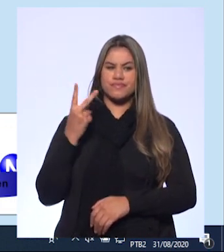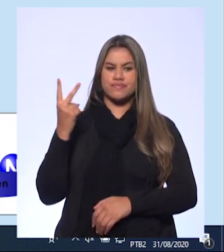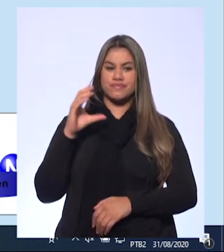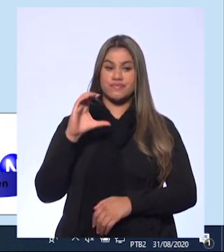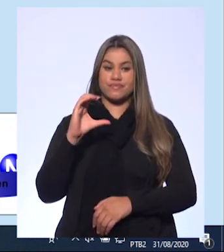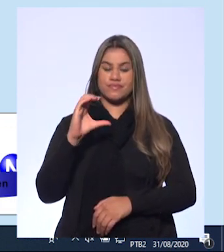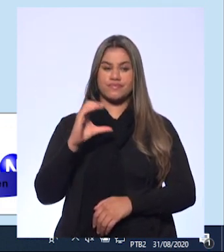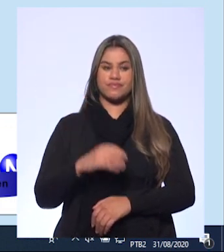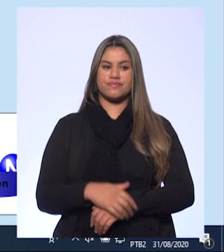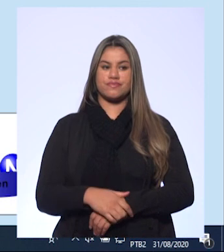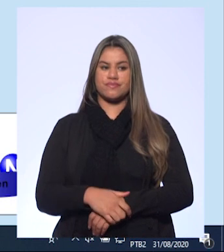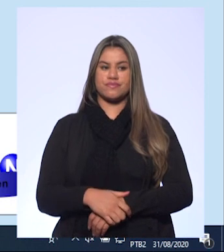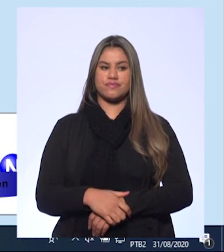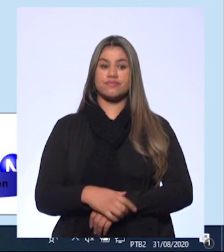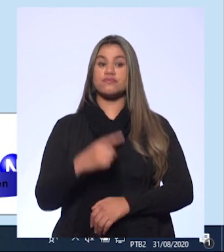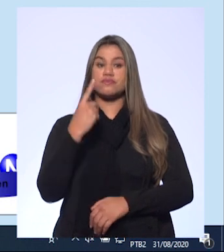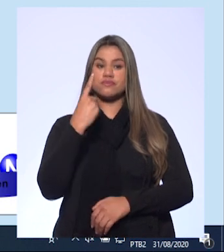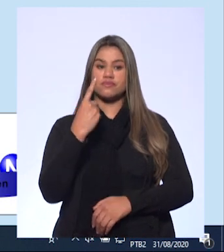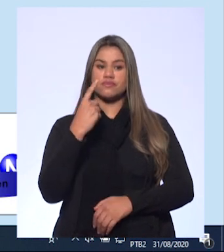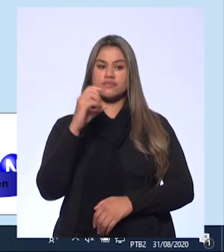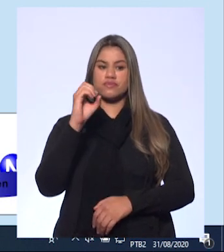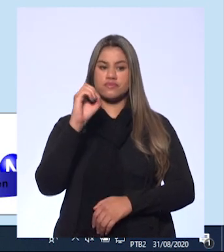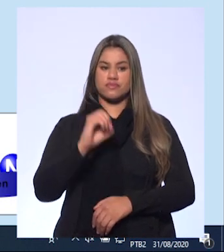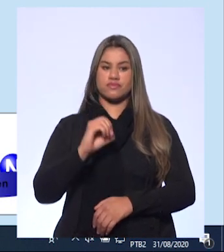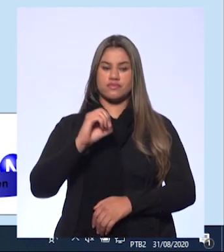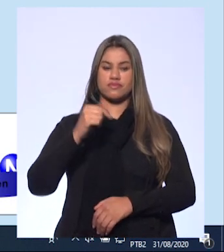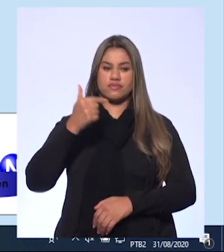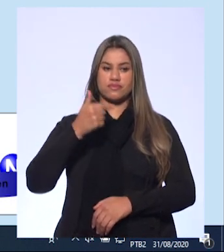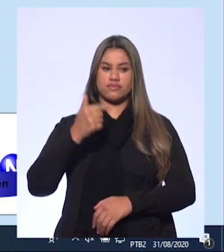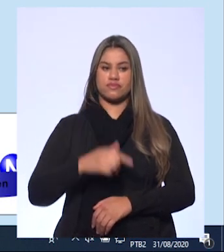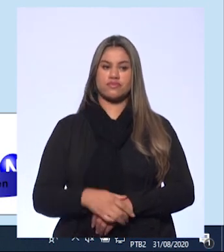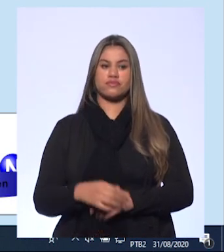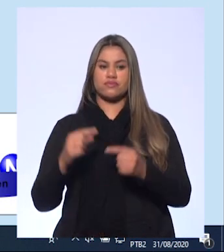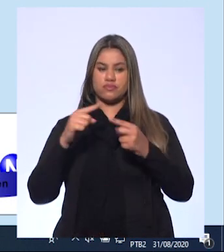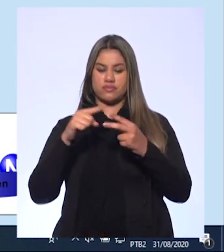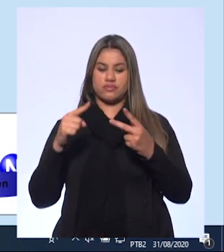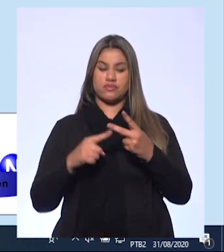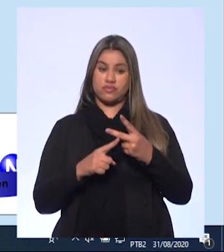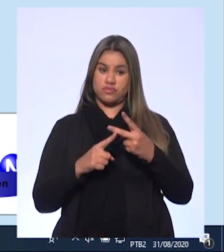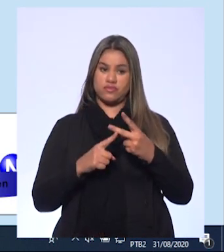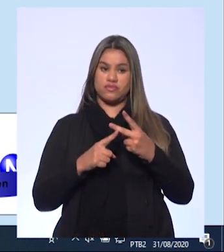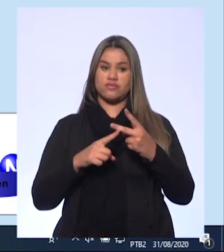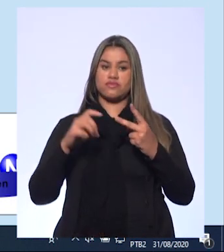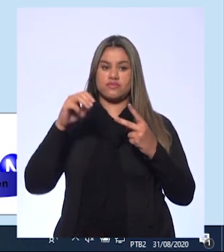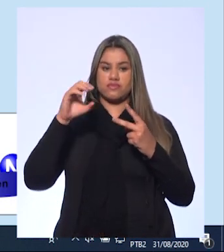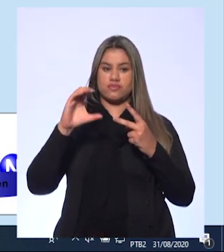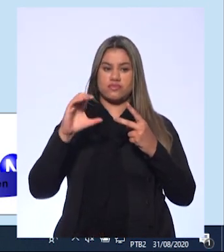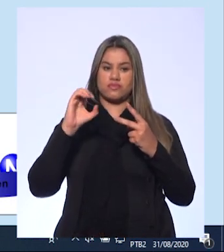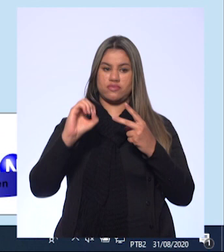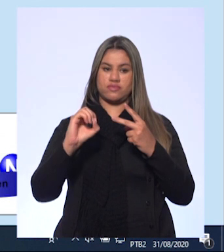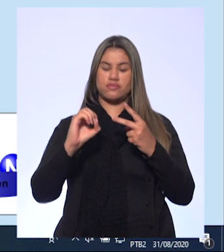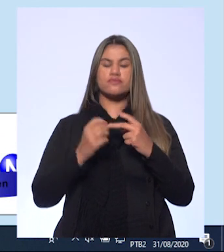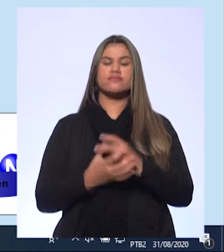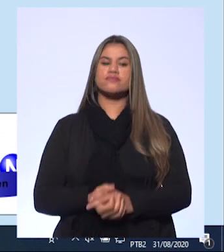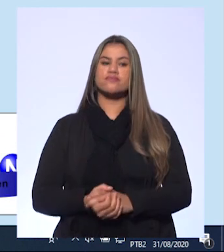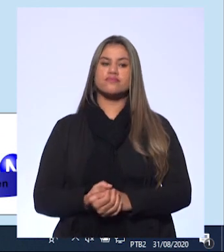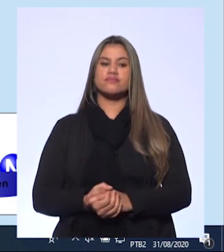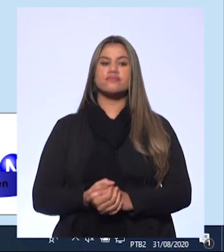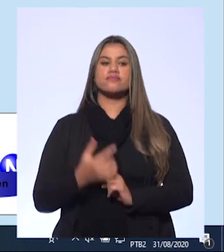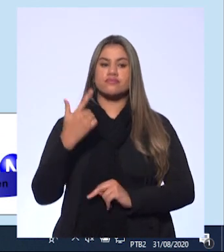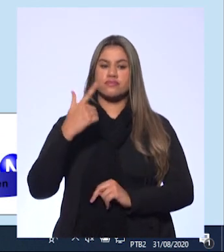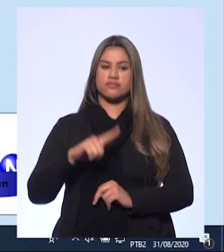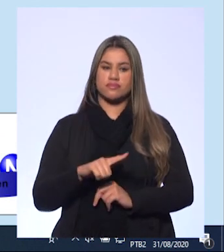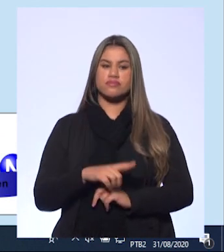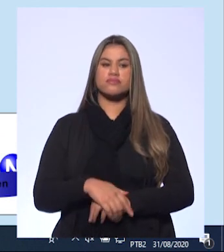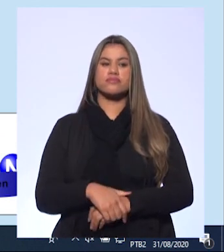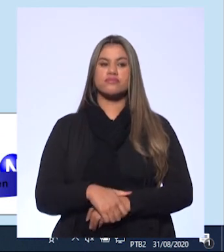2. Eu tenho um gás oxigênio e forma 2 monóxidos de carbono. Perfeito? Então, voltando na nossa tela lá,